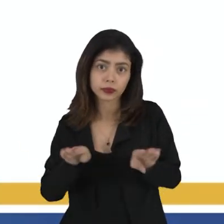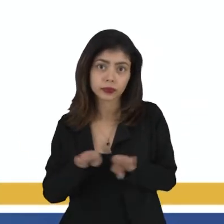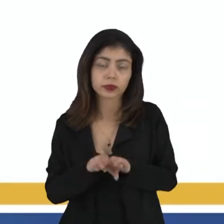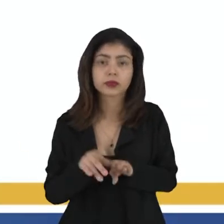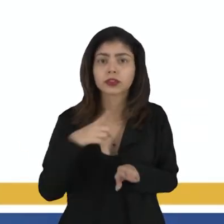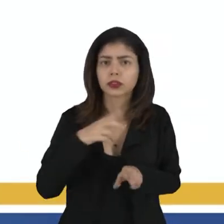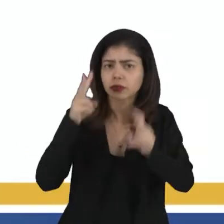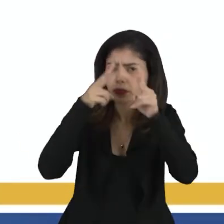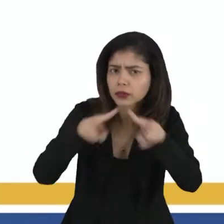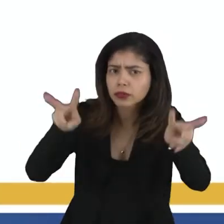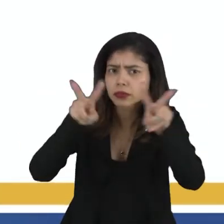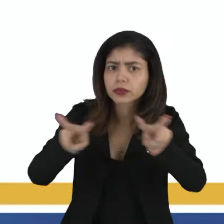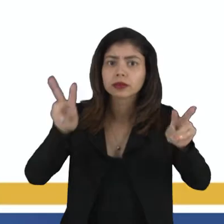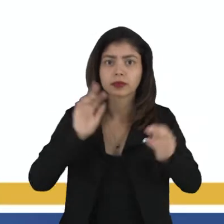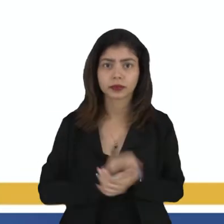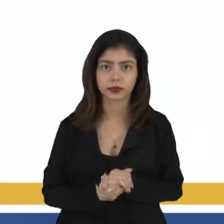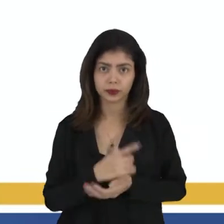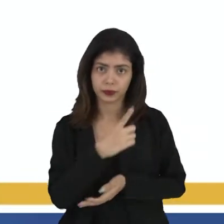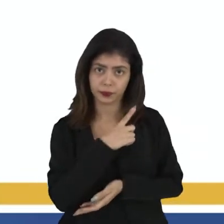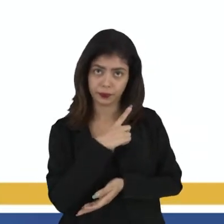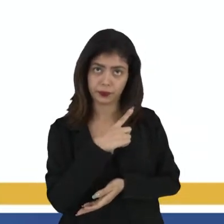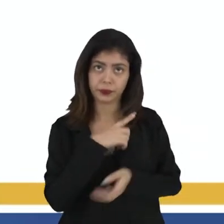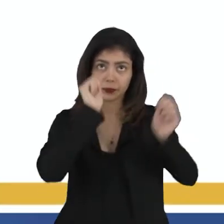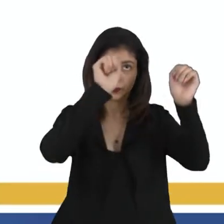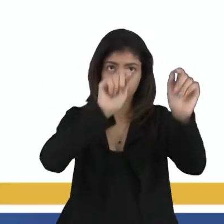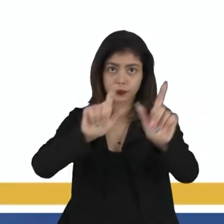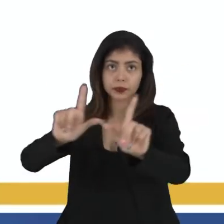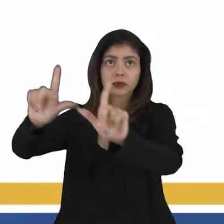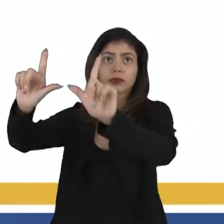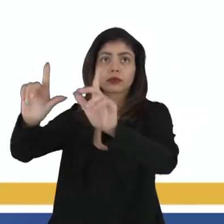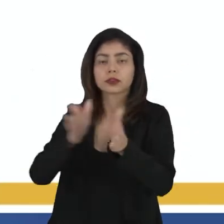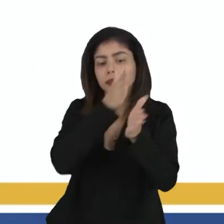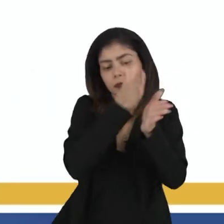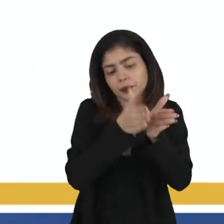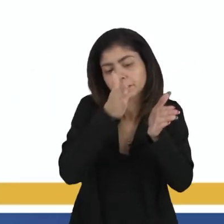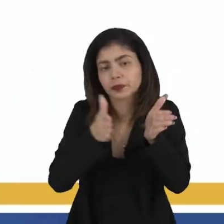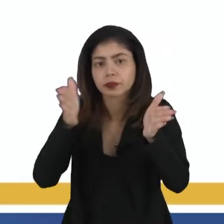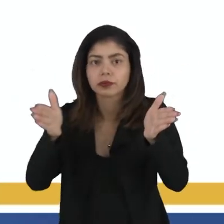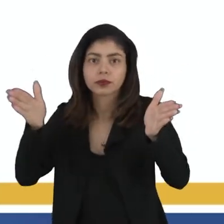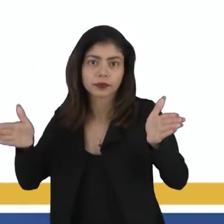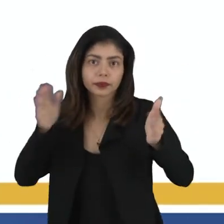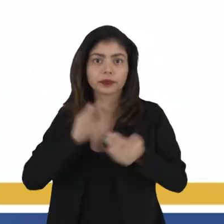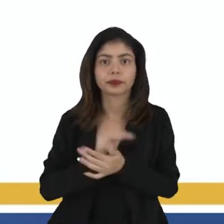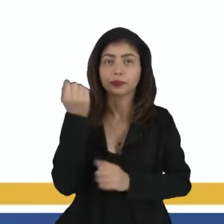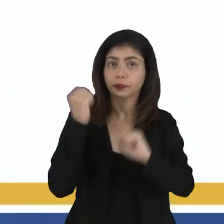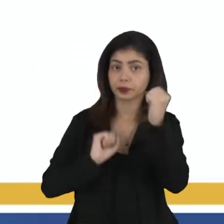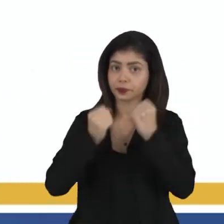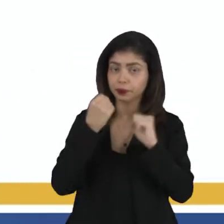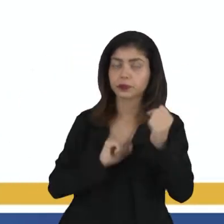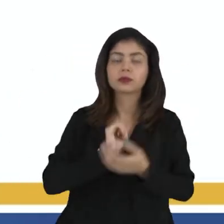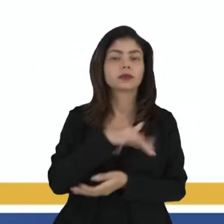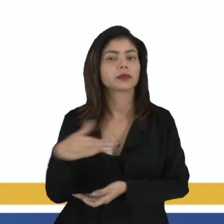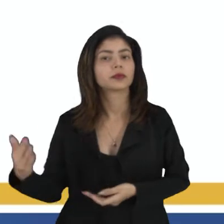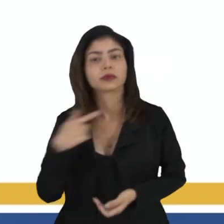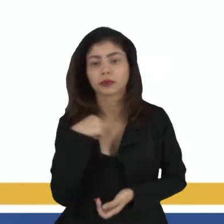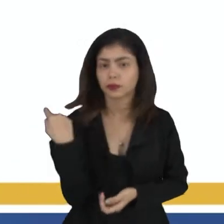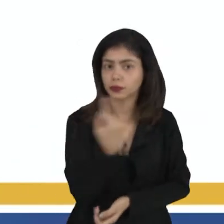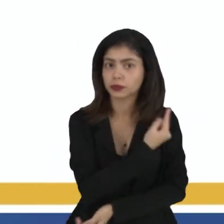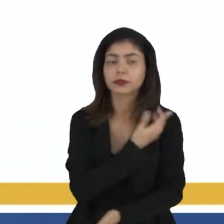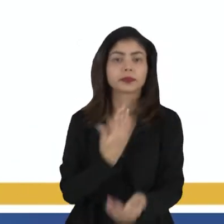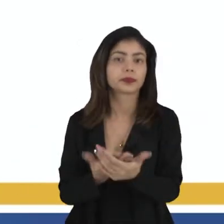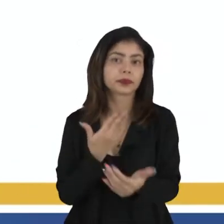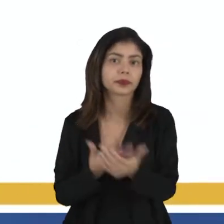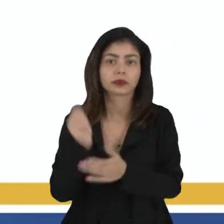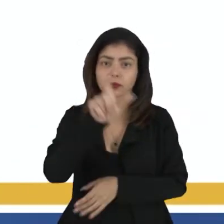também visualizam agora em tela algumas fases da Revolução Industrial. Quando nós estudamos